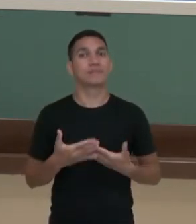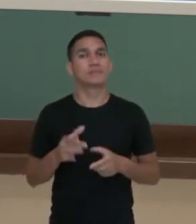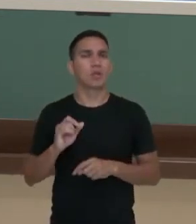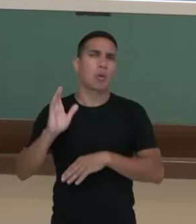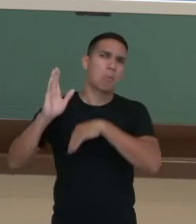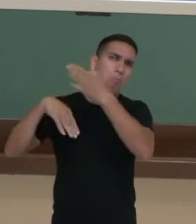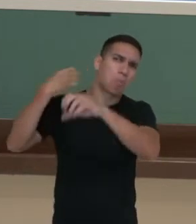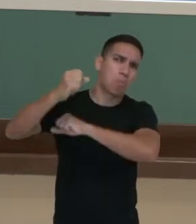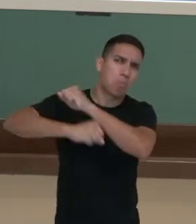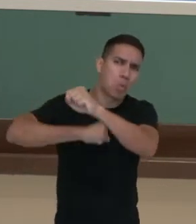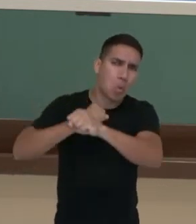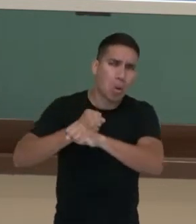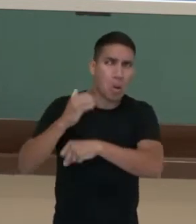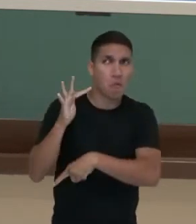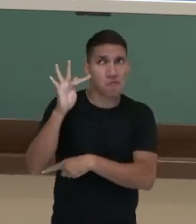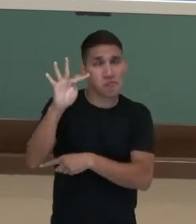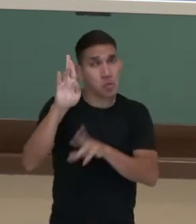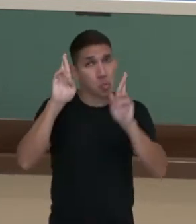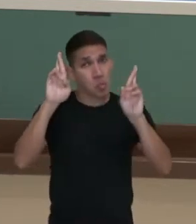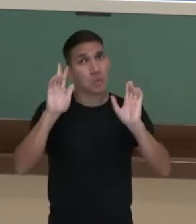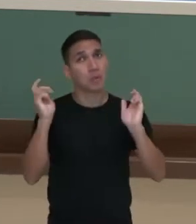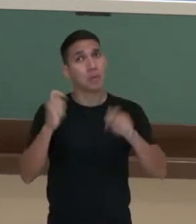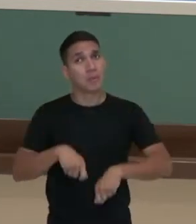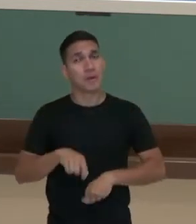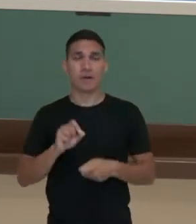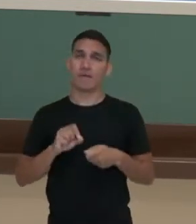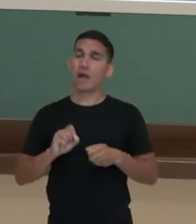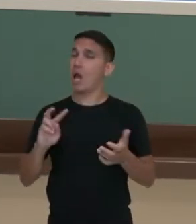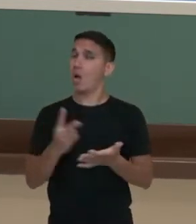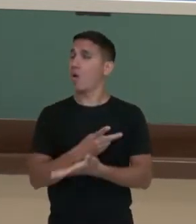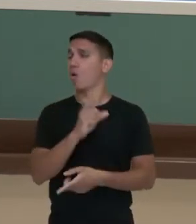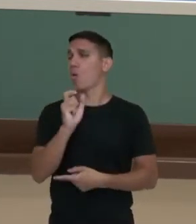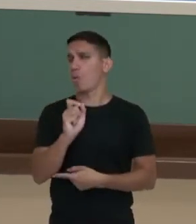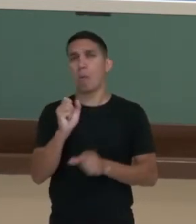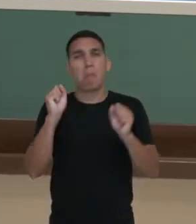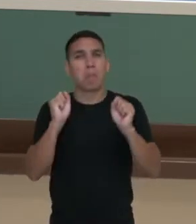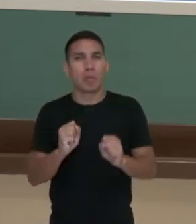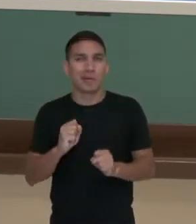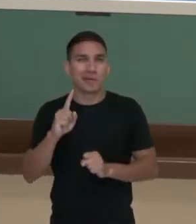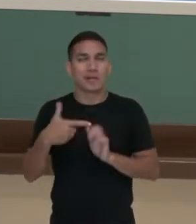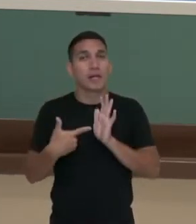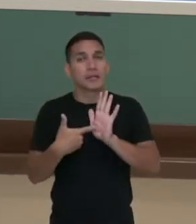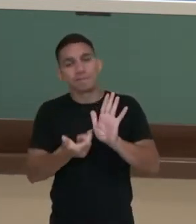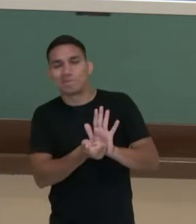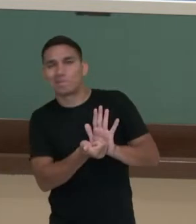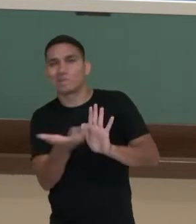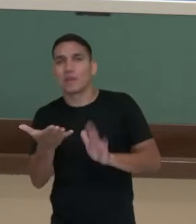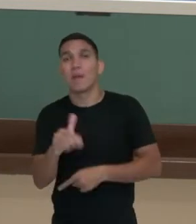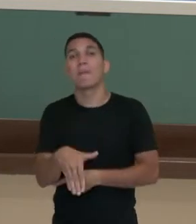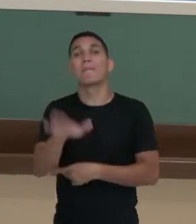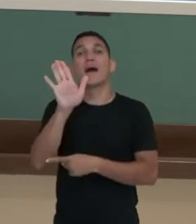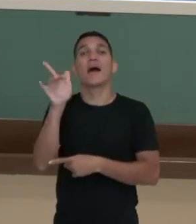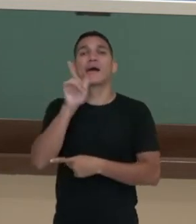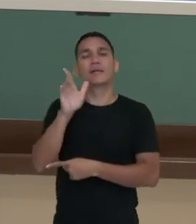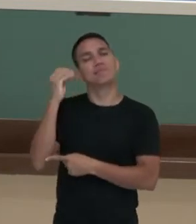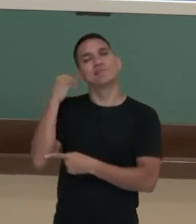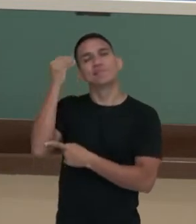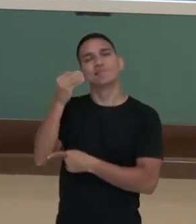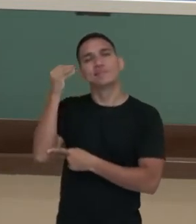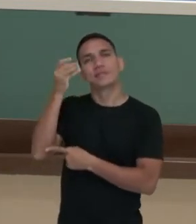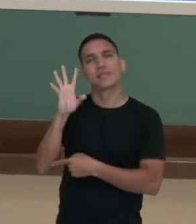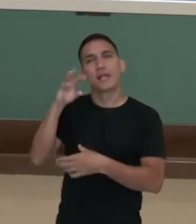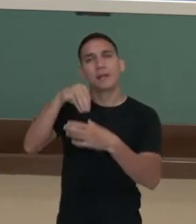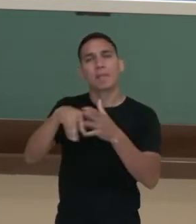próximos anos, o que a gente espera é que deve-se trazer aí mais experiências dentro